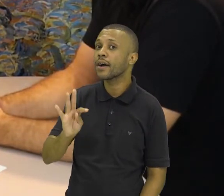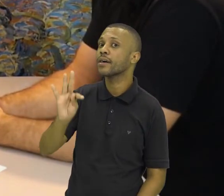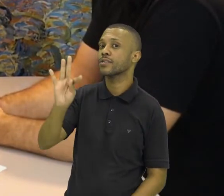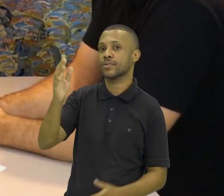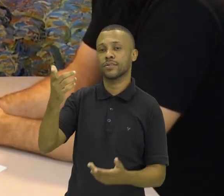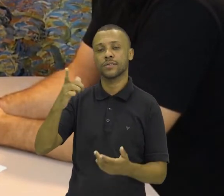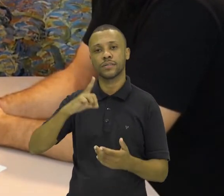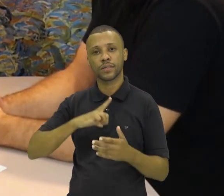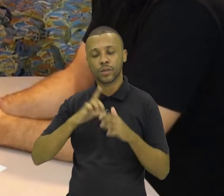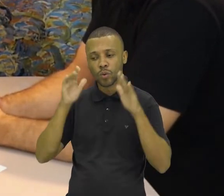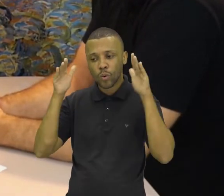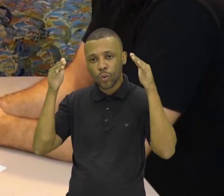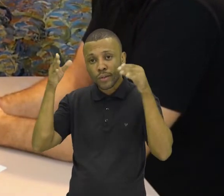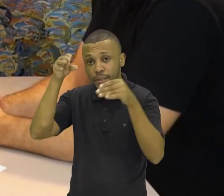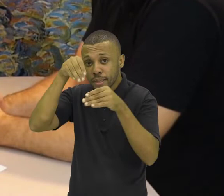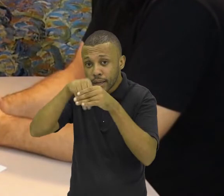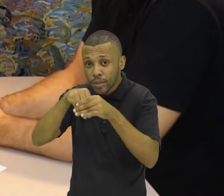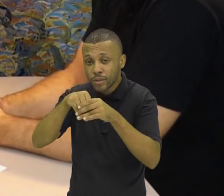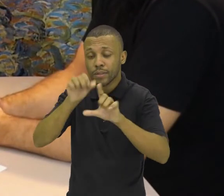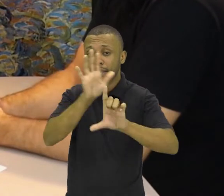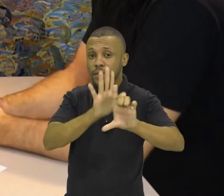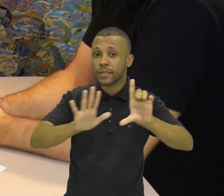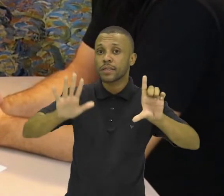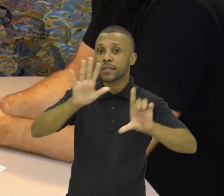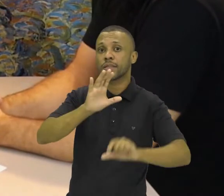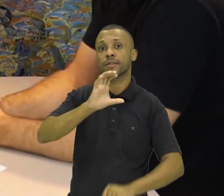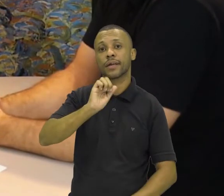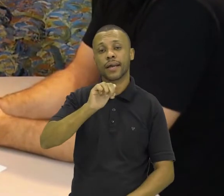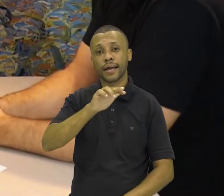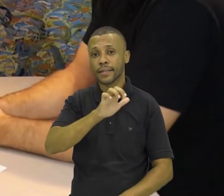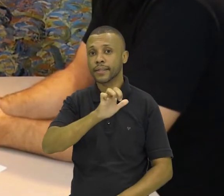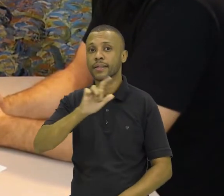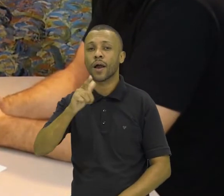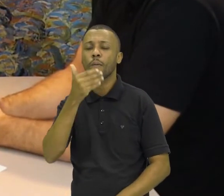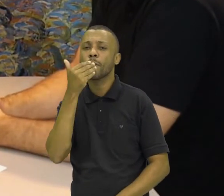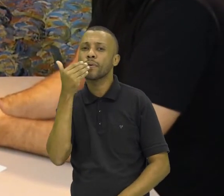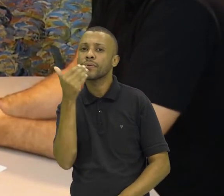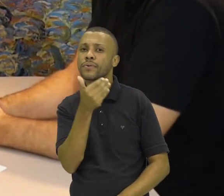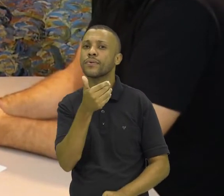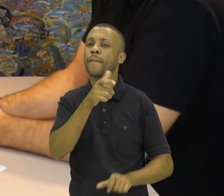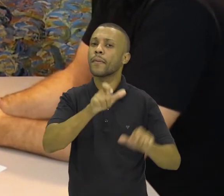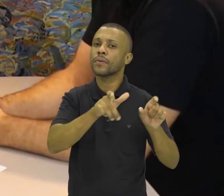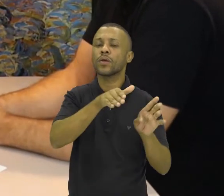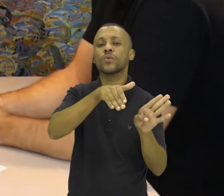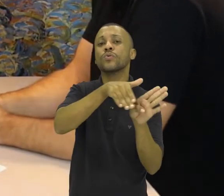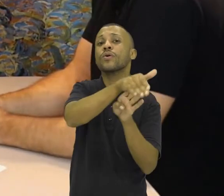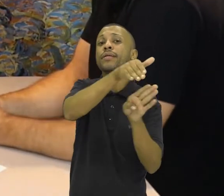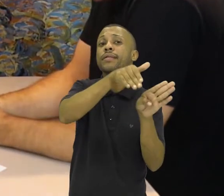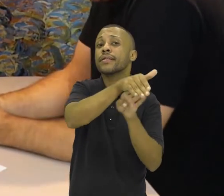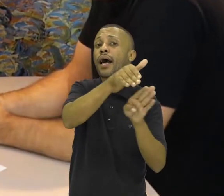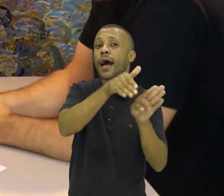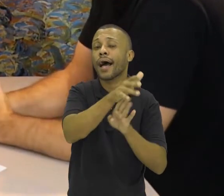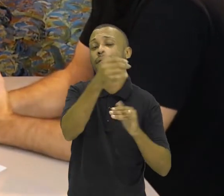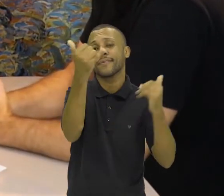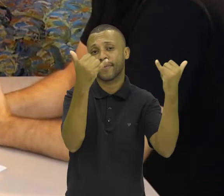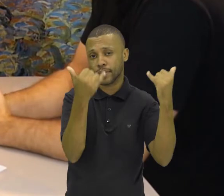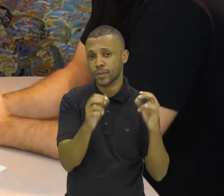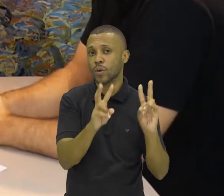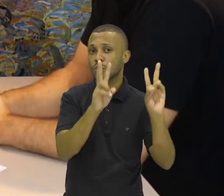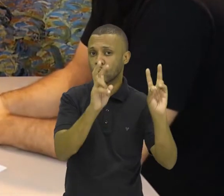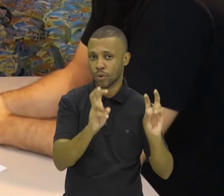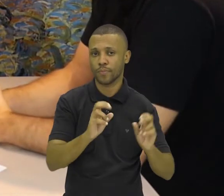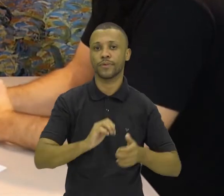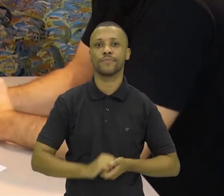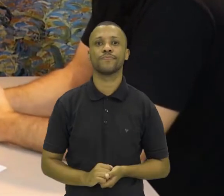um tempo lá que você pode... No canal desse projeto tem os links para as pessoas se orientarem sobre isso.